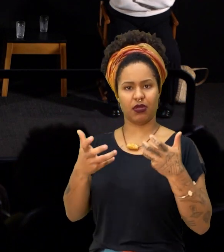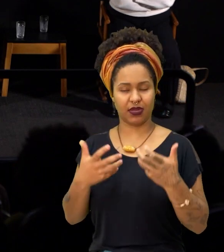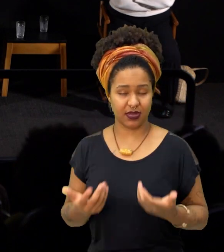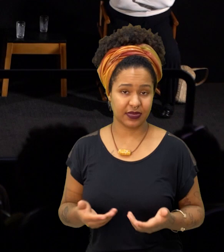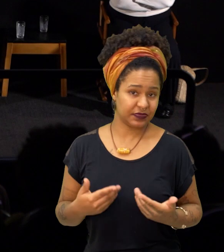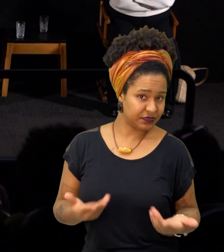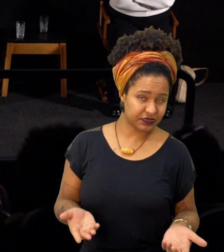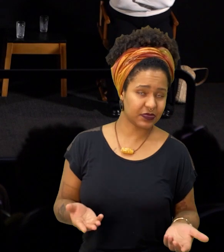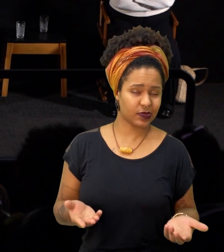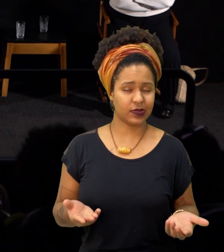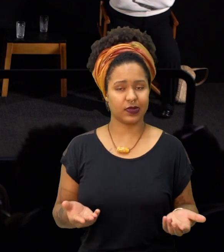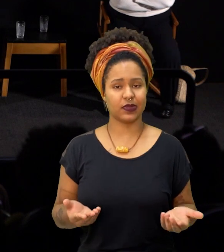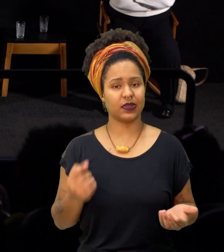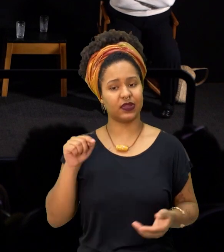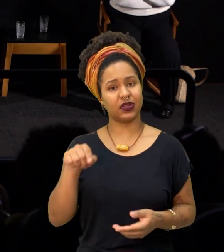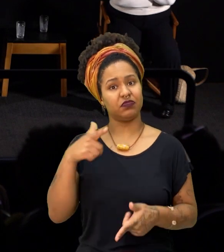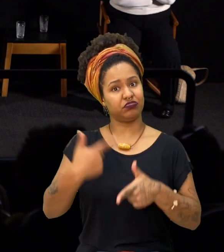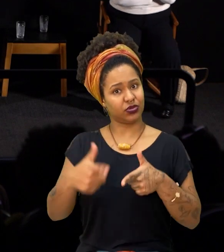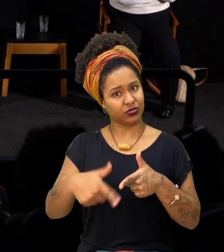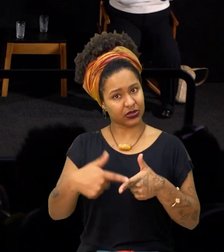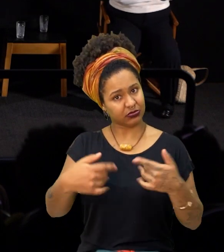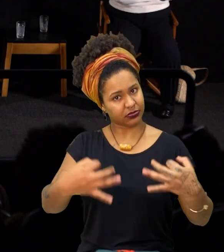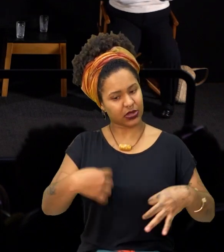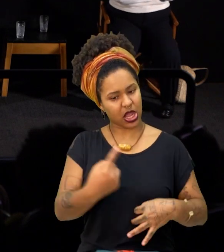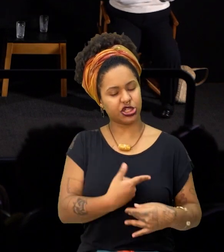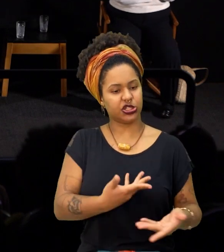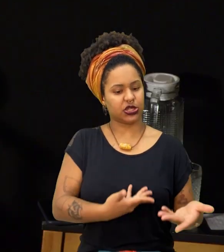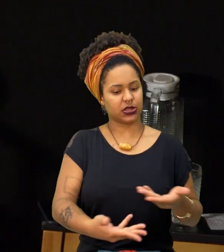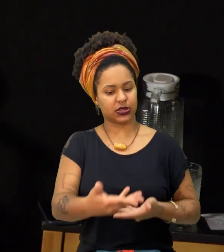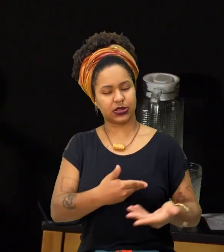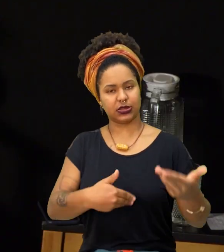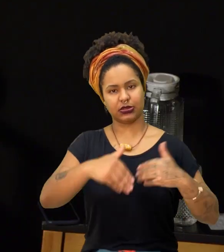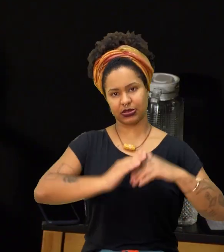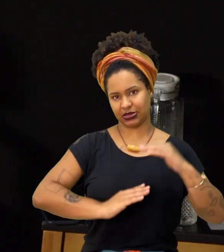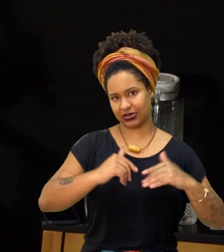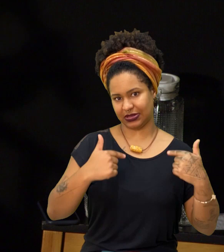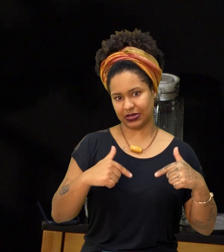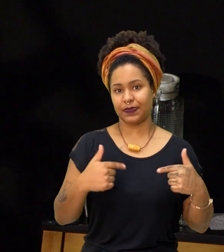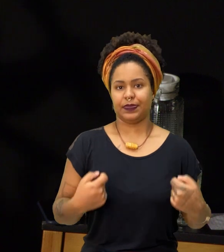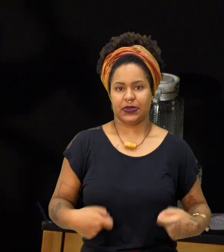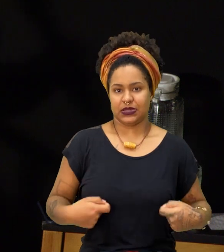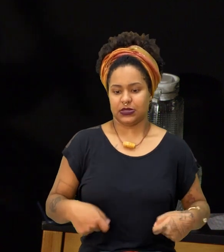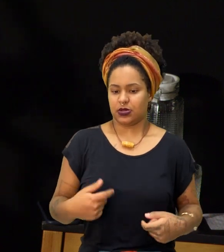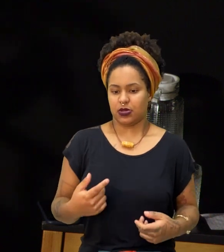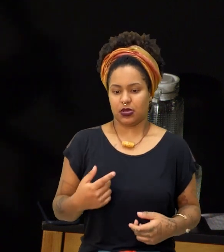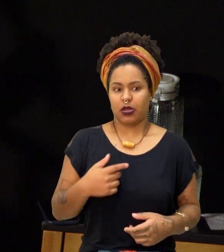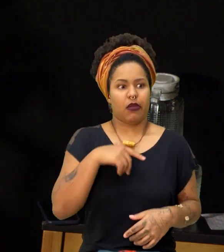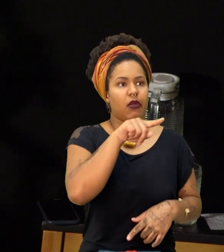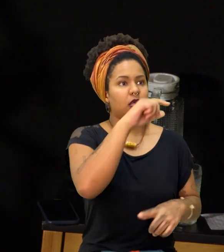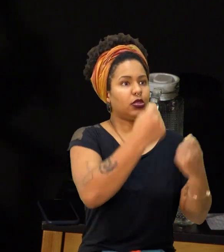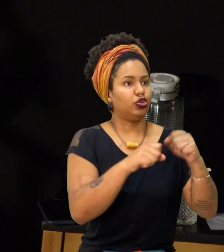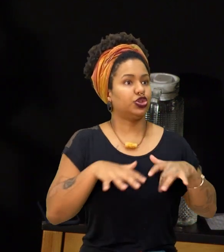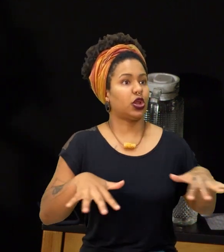que esse é um problema para a gente lidar, tá certo? Não precisa nem recorrer à indústria toda